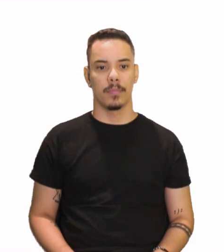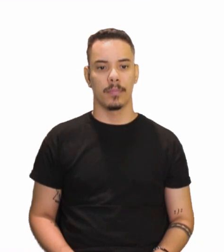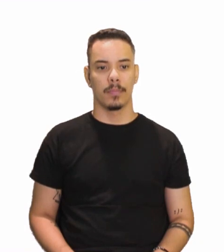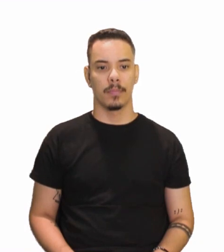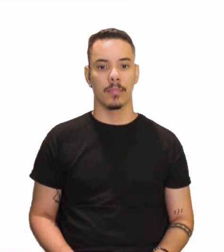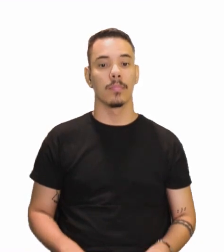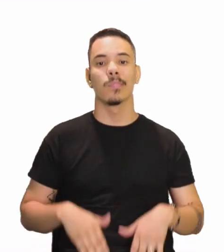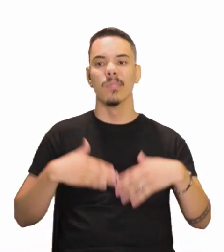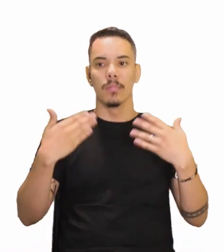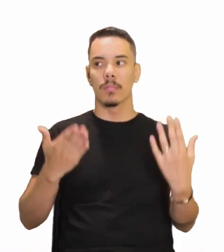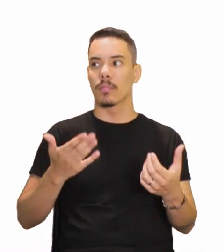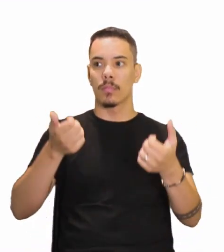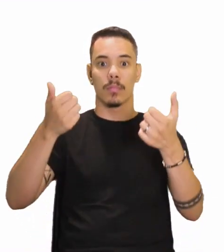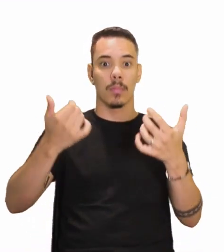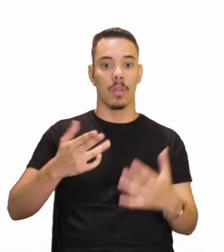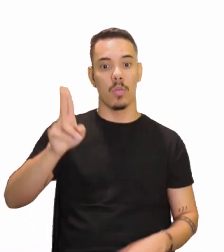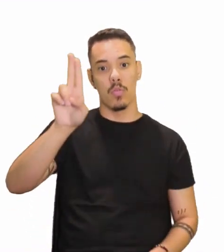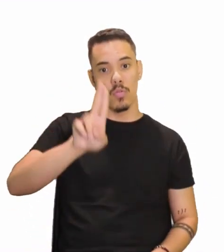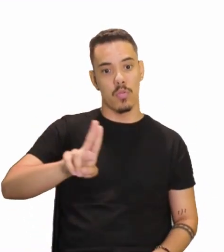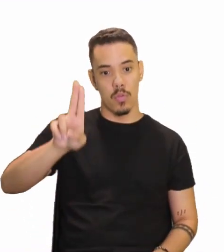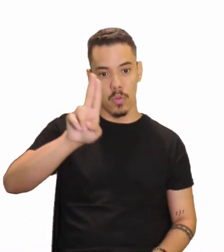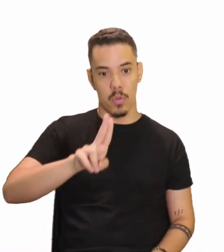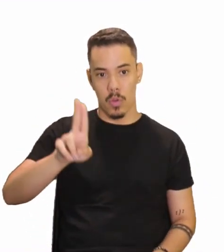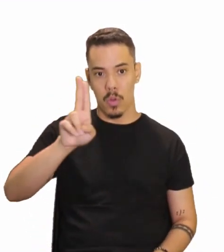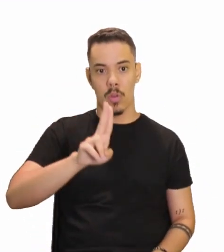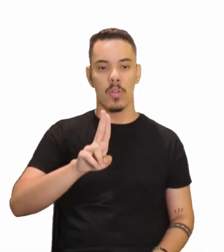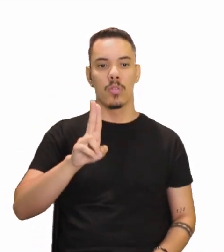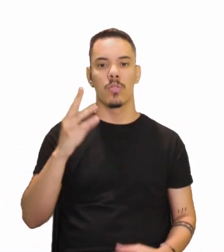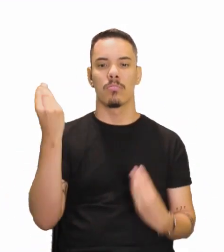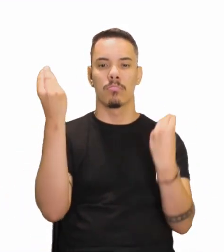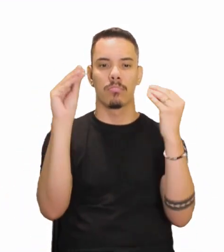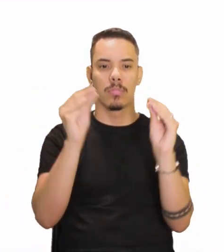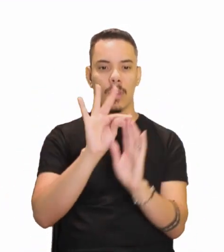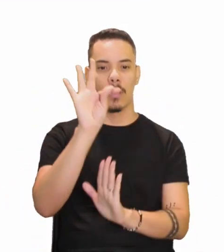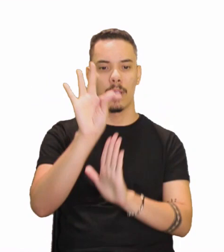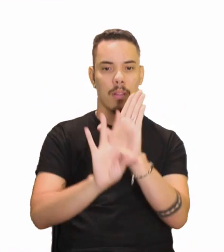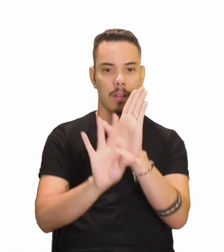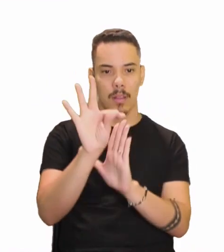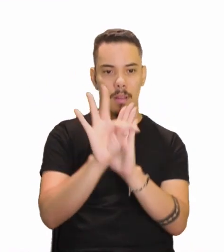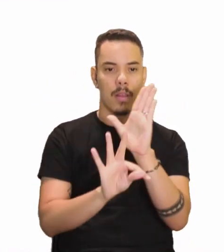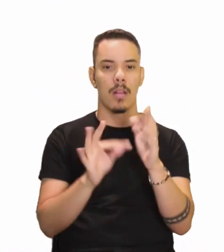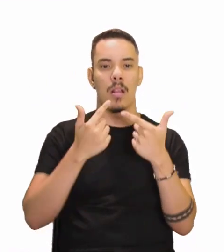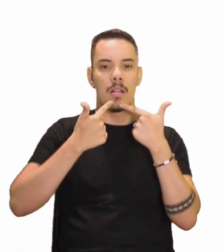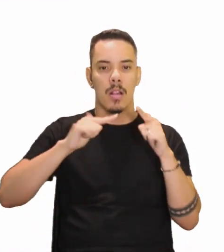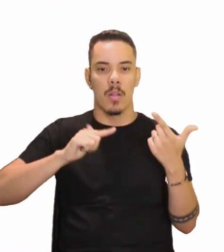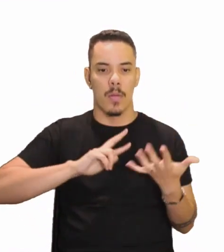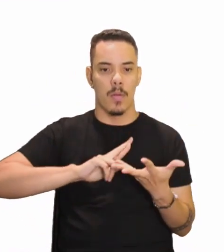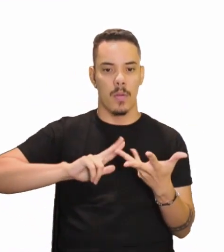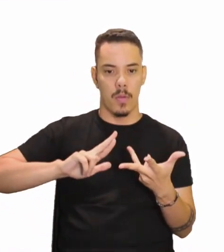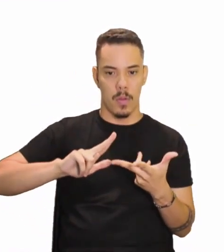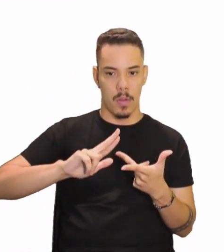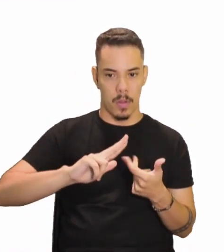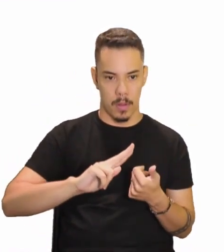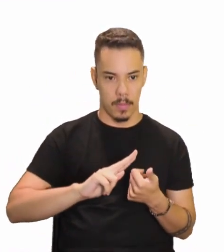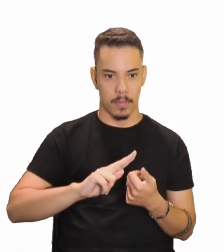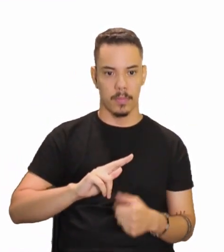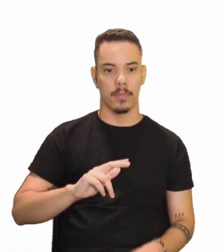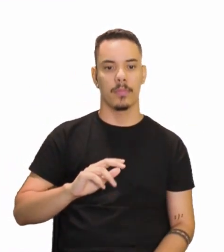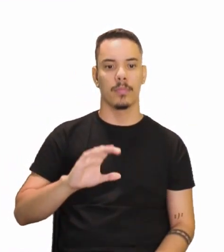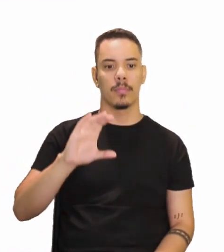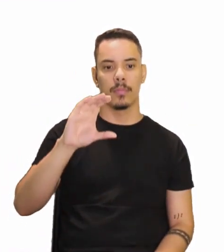e no que diz respeito ao uso de recursos expressivos diferentes linguagens o cartoon